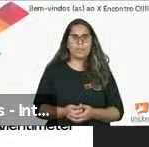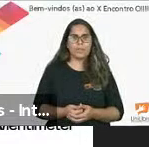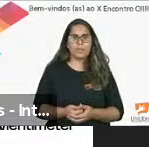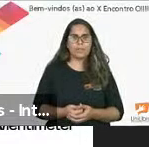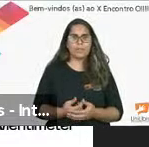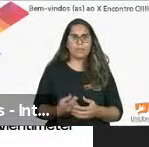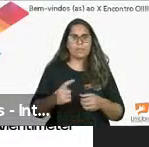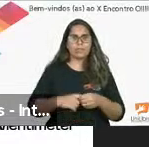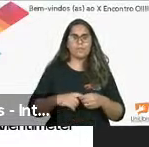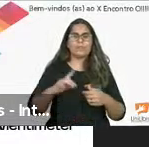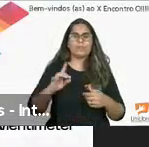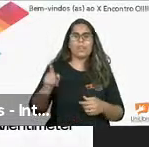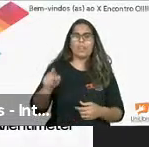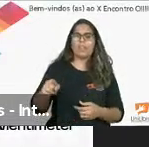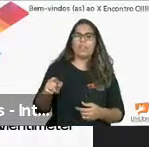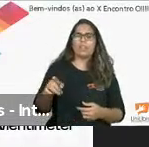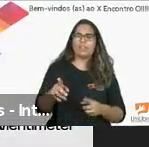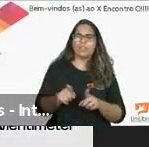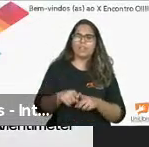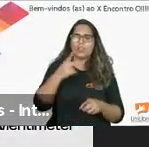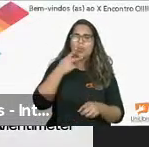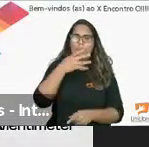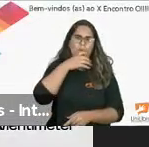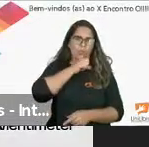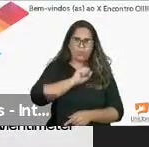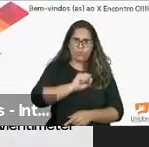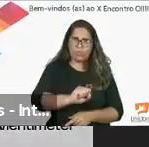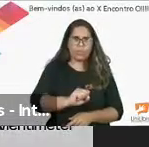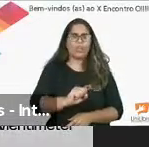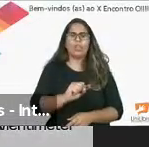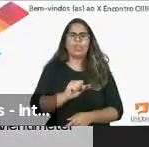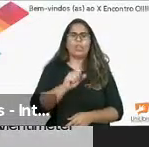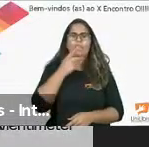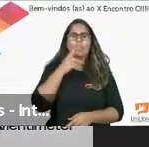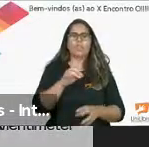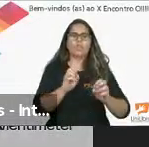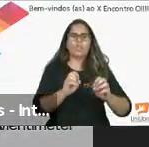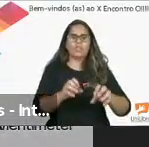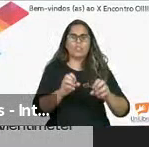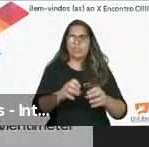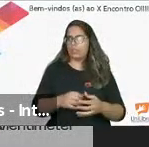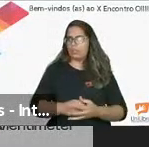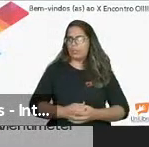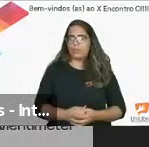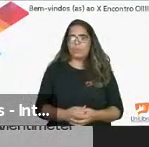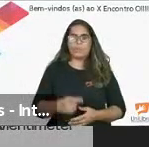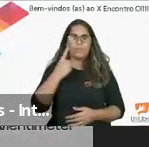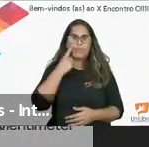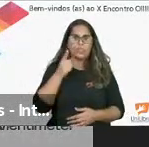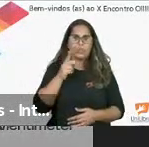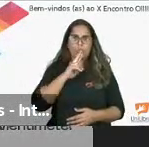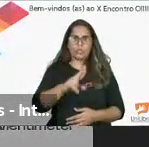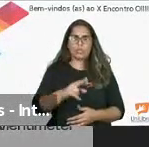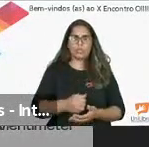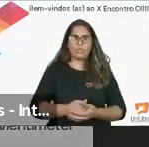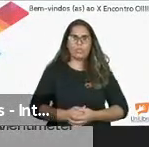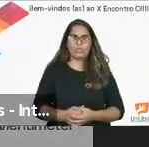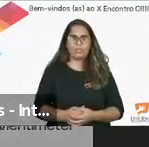relacionado com Paulo Freire, com a questão da educação. Então, veja aí o resultado.